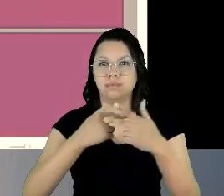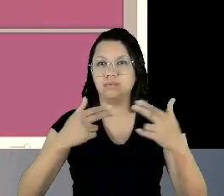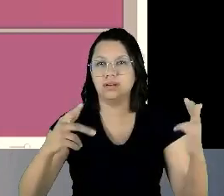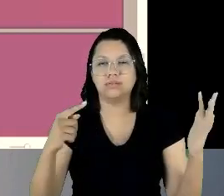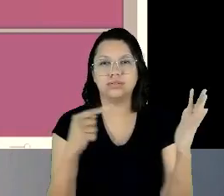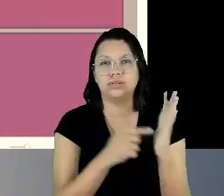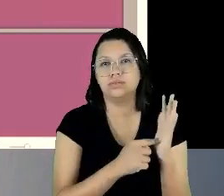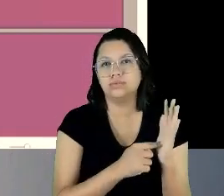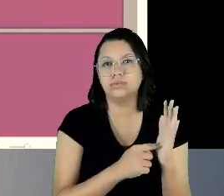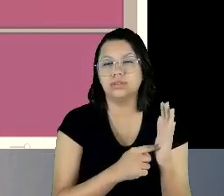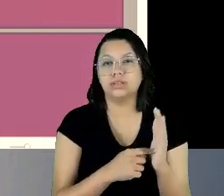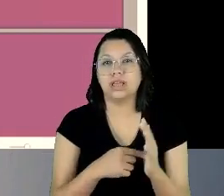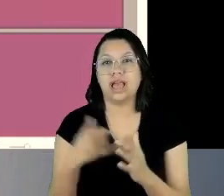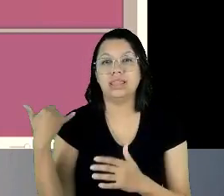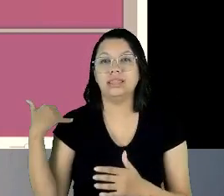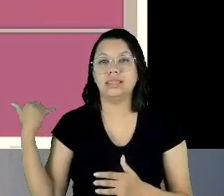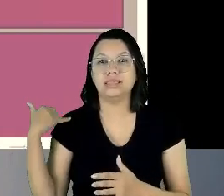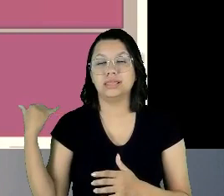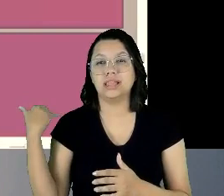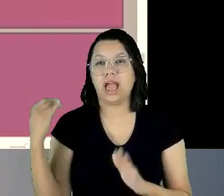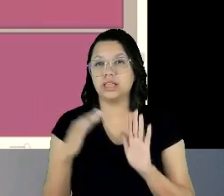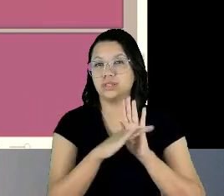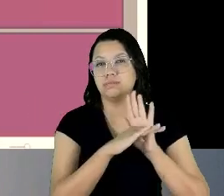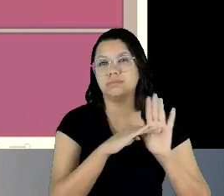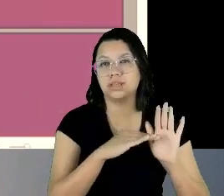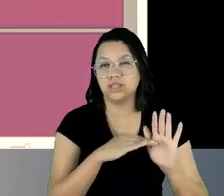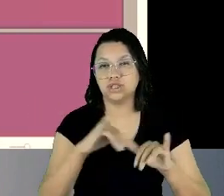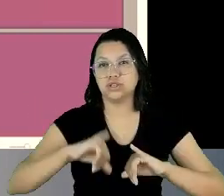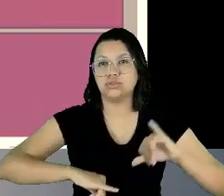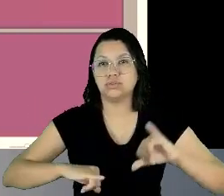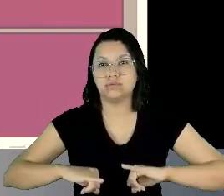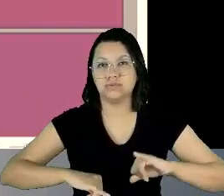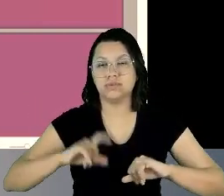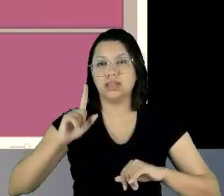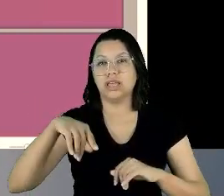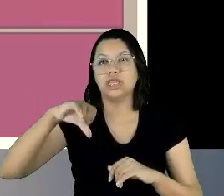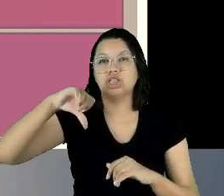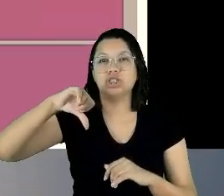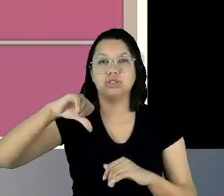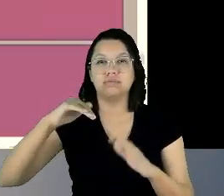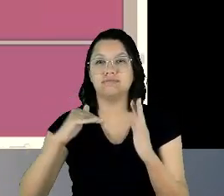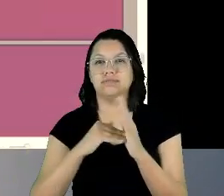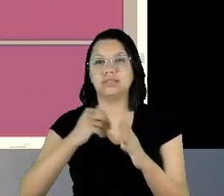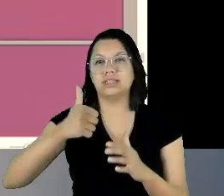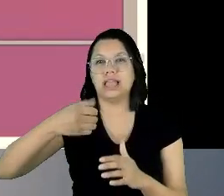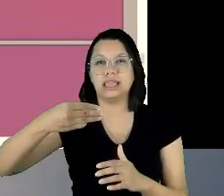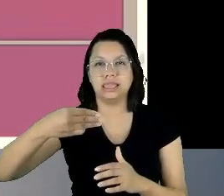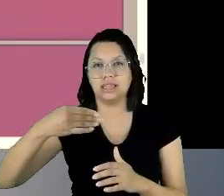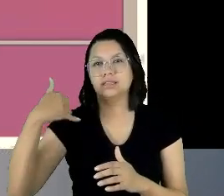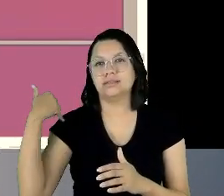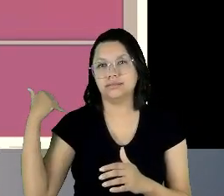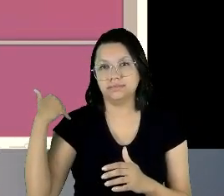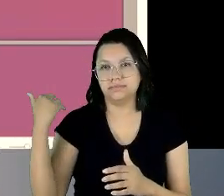denúncias, que a idade média que elas sofriam essa violência era de 9 a 13 anos.